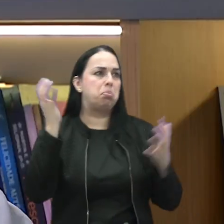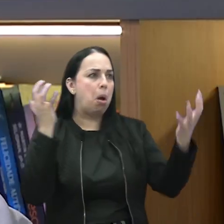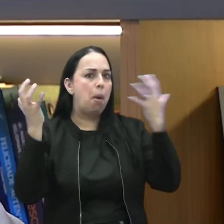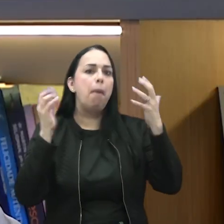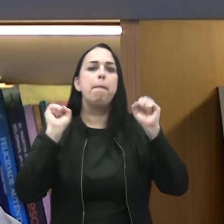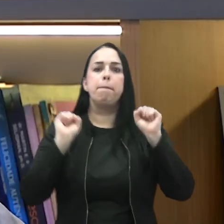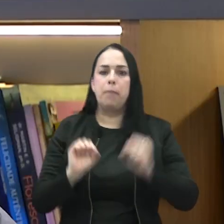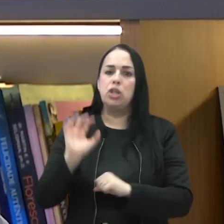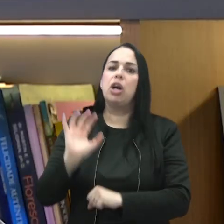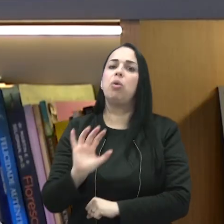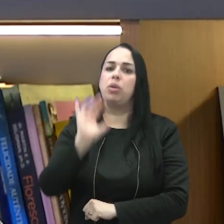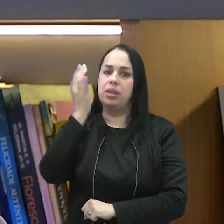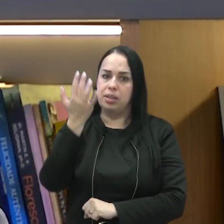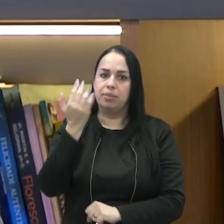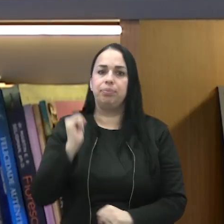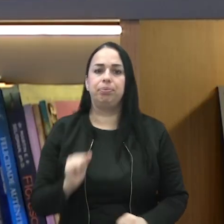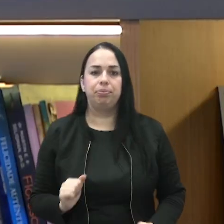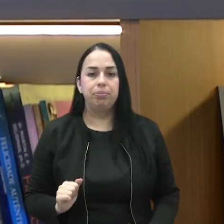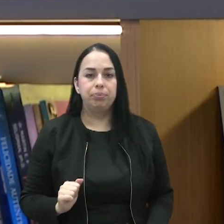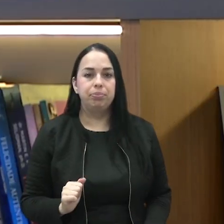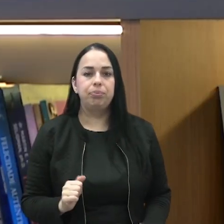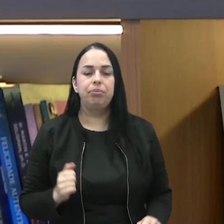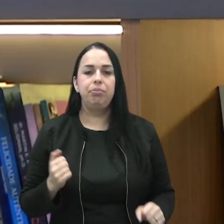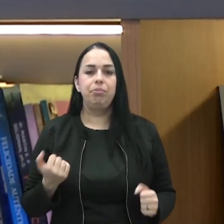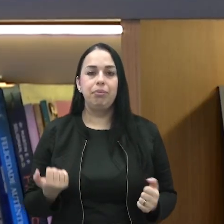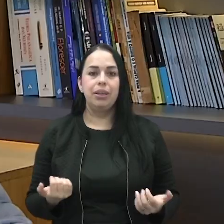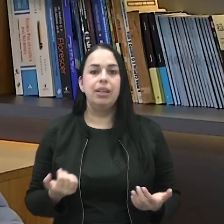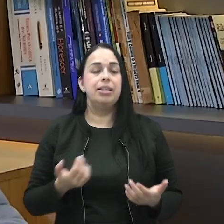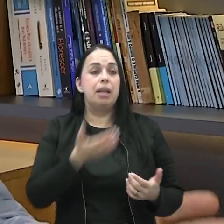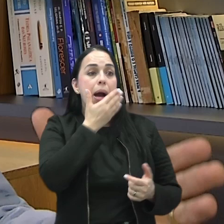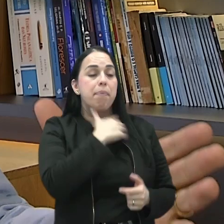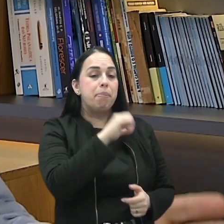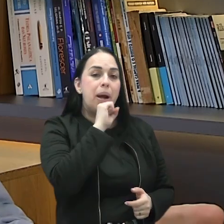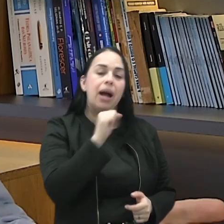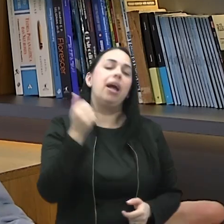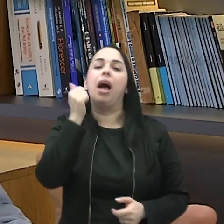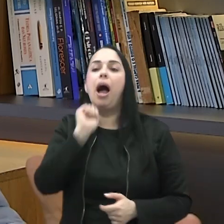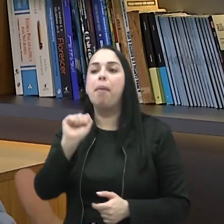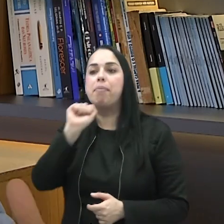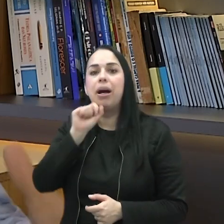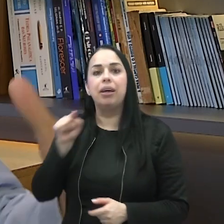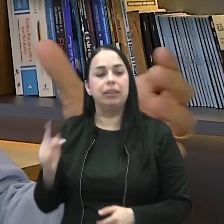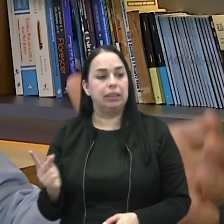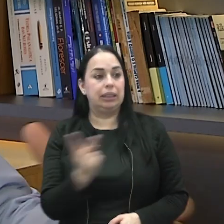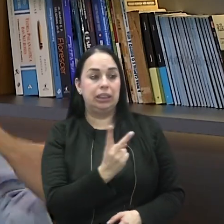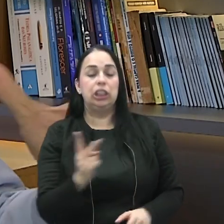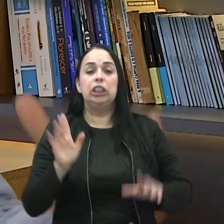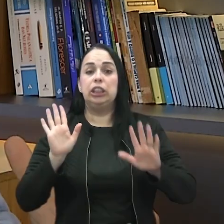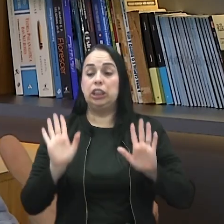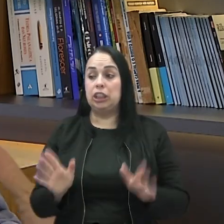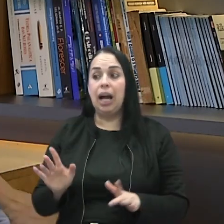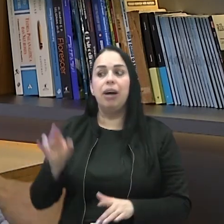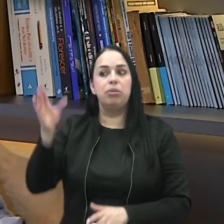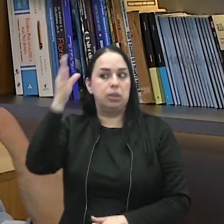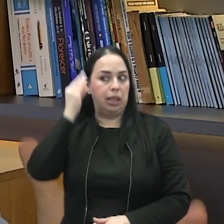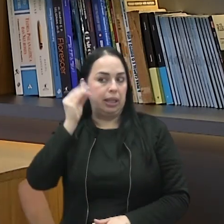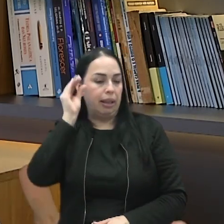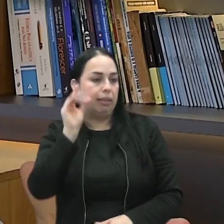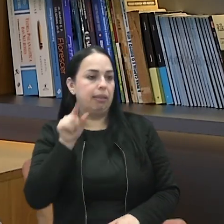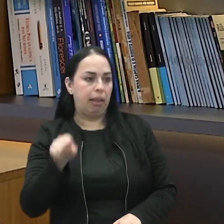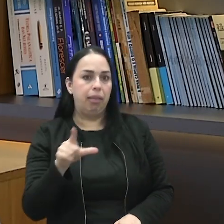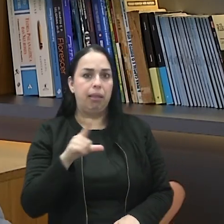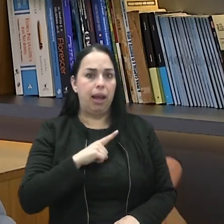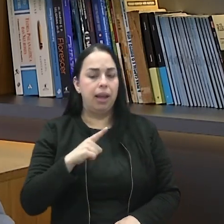e ambientais podem ser gatilhos para o transtorno. Se o paciente tem um pai, uma mãe, um parente mais próximo que